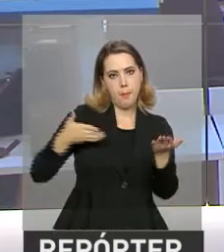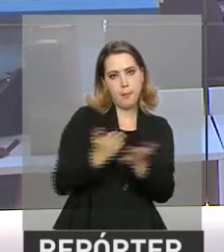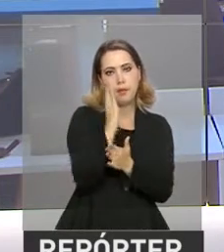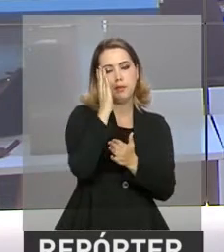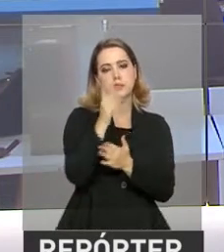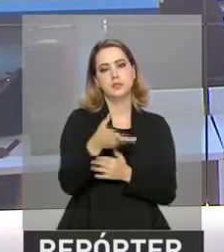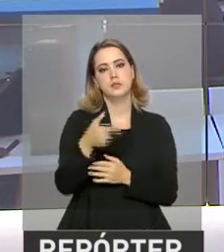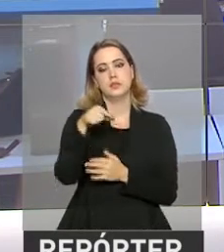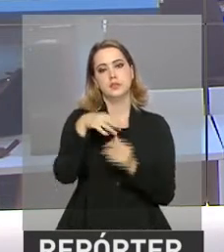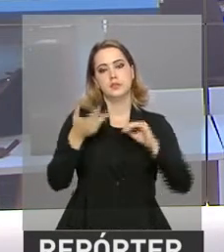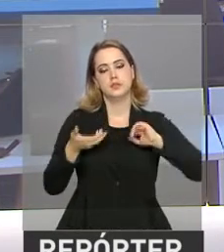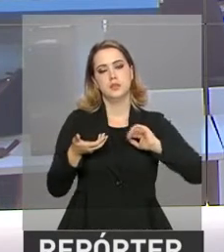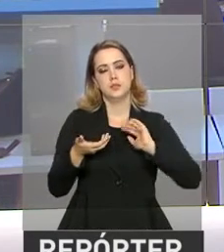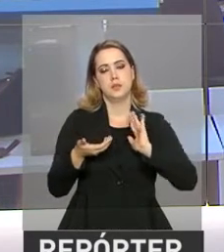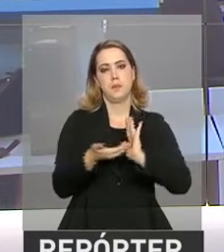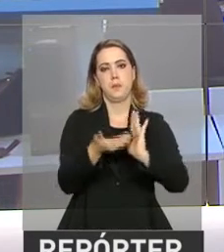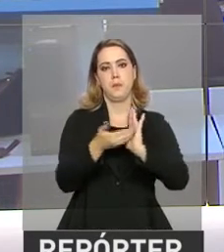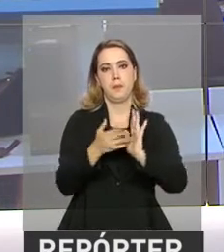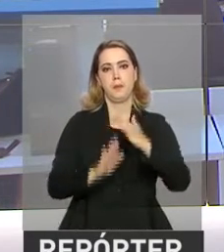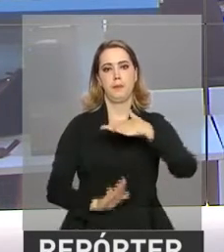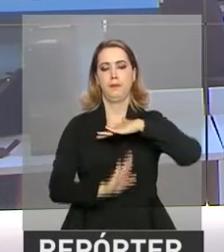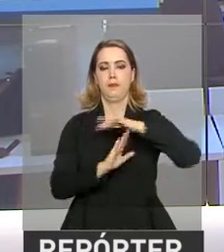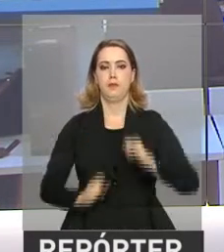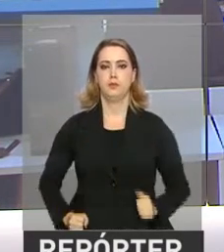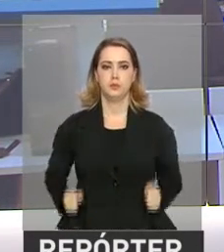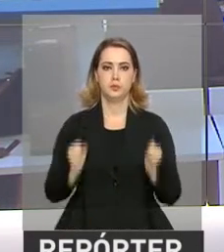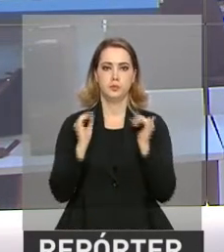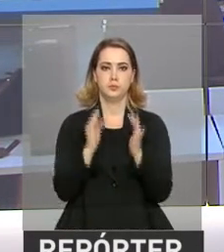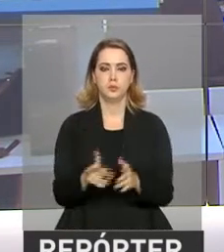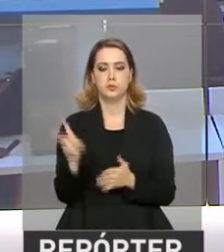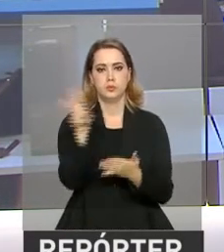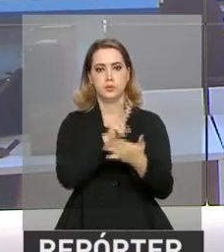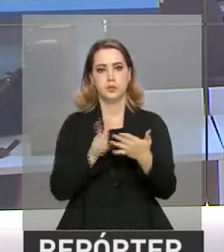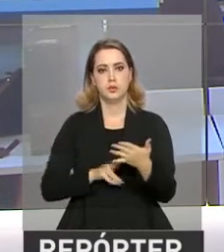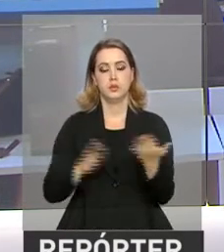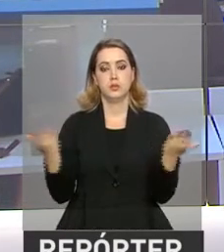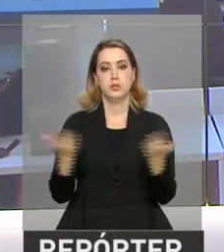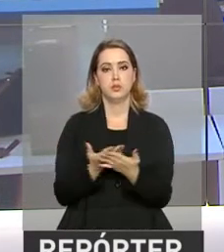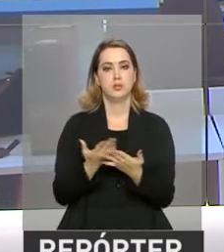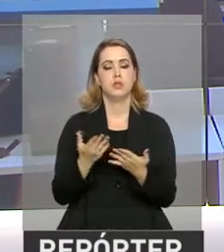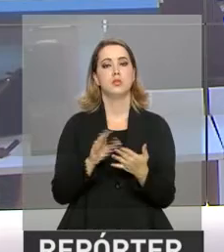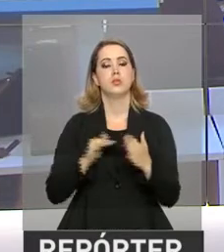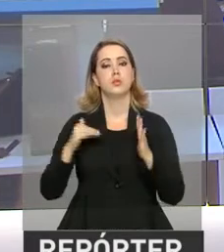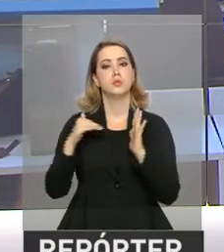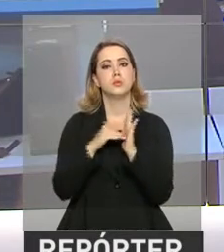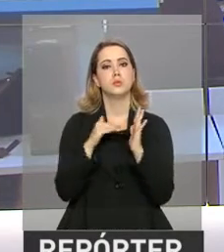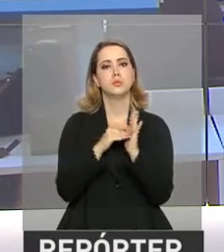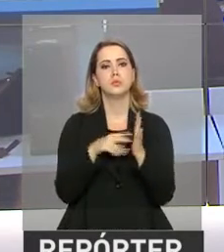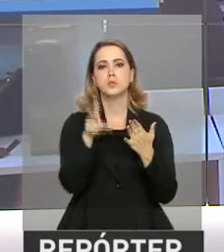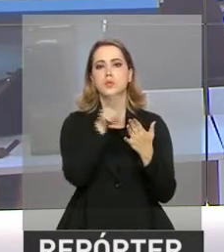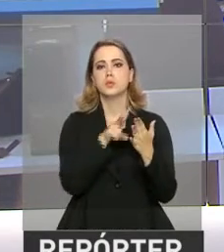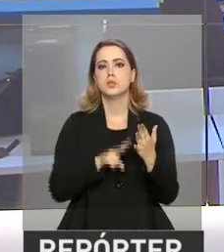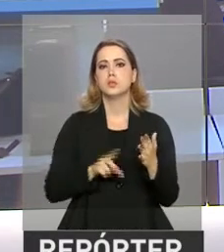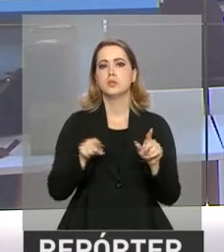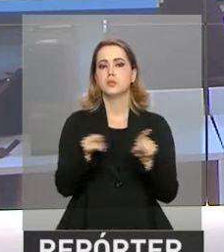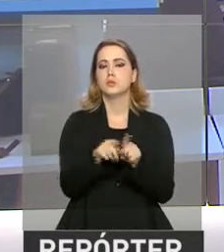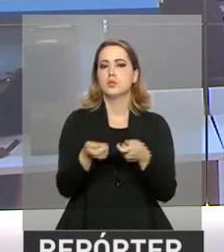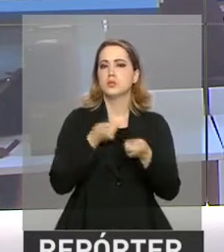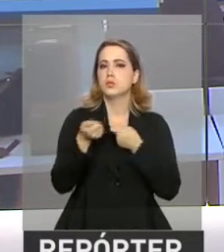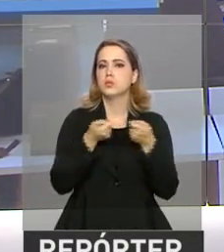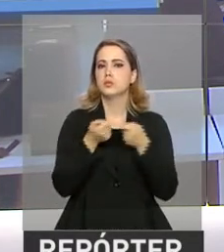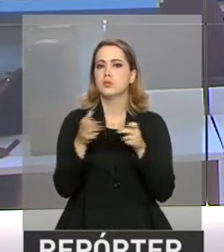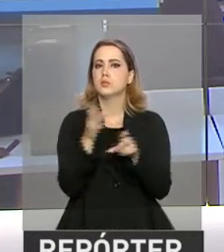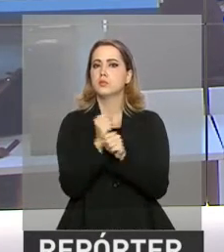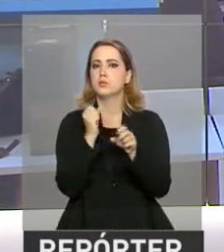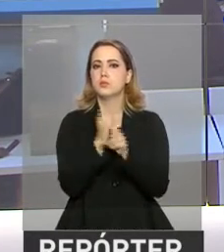feira proposta que limita os gastos públicos será avaliada agora pelo senado com a medida o governo quer ajustar as contas públicas e os